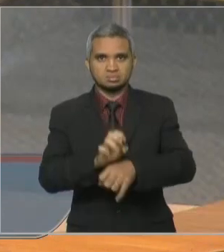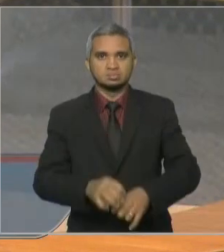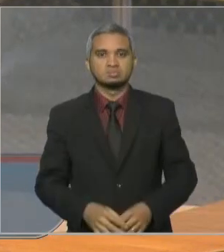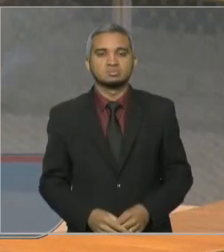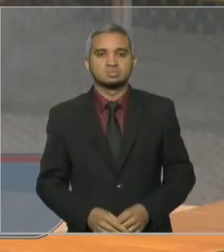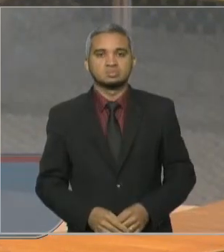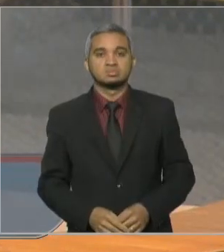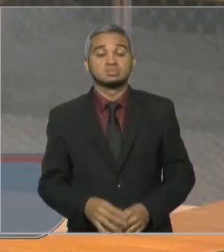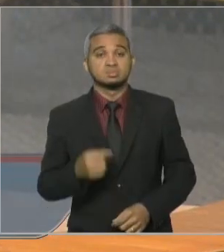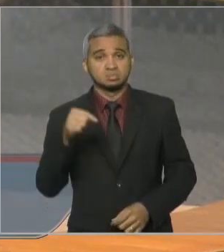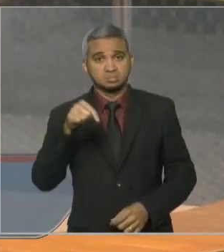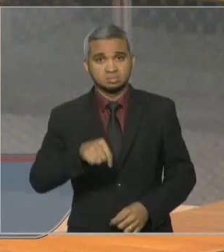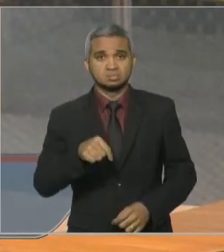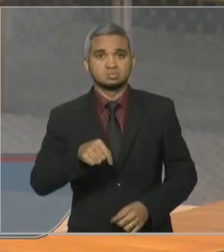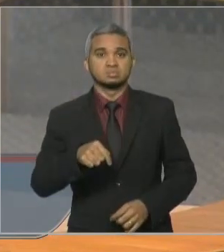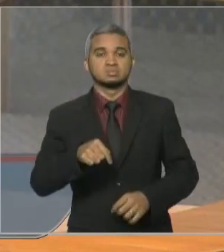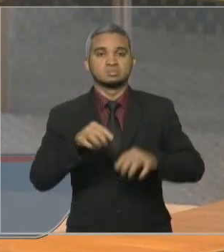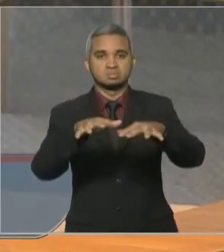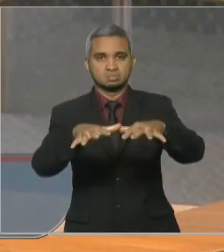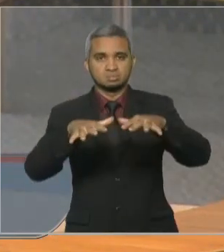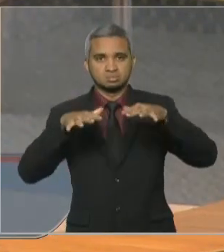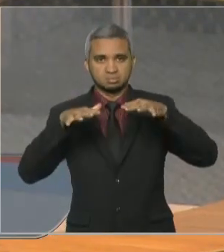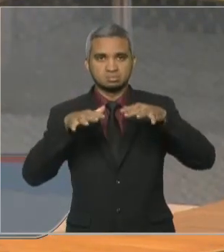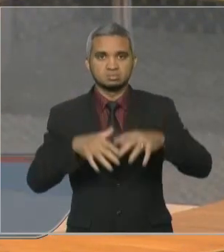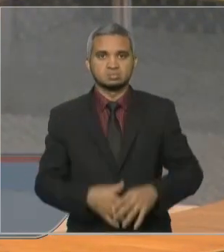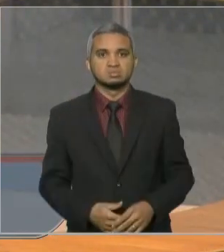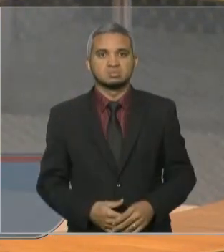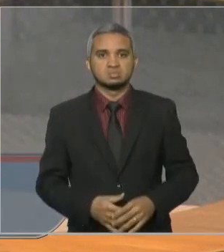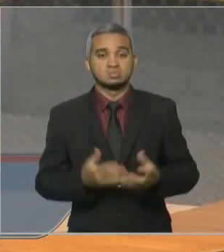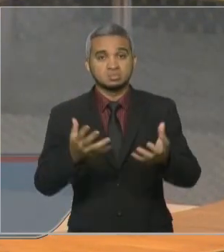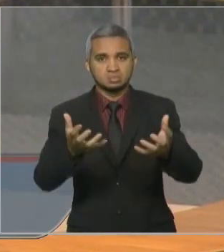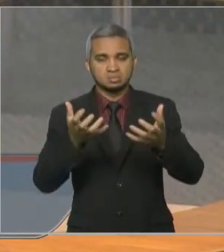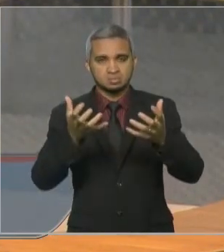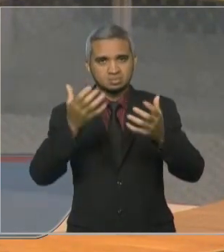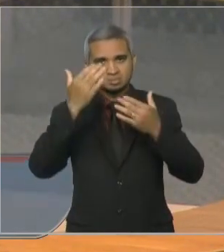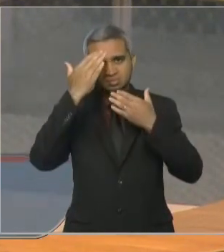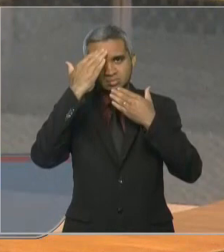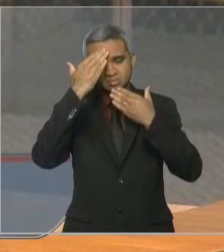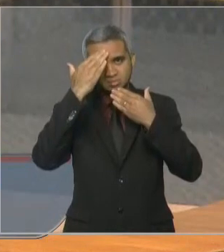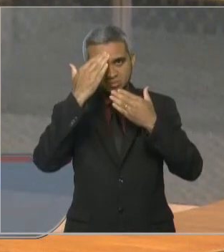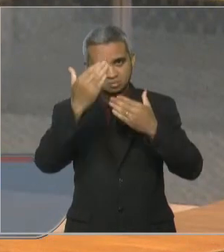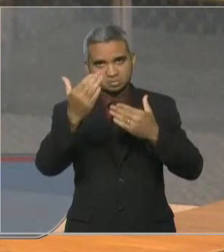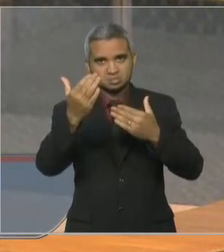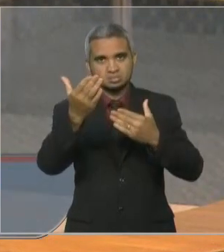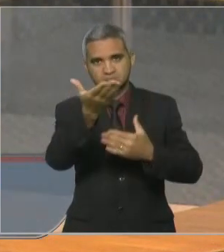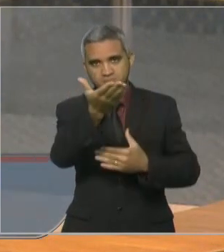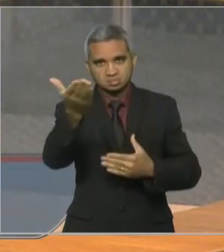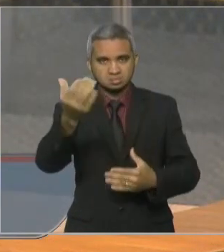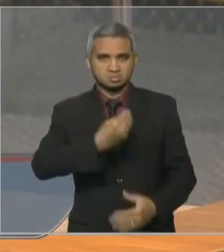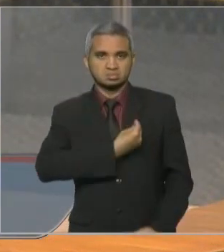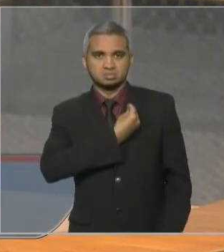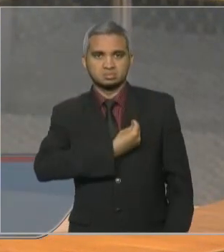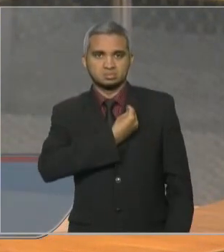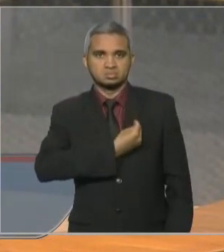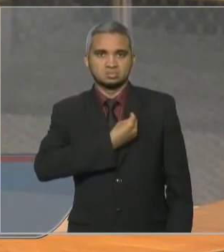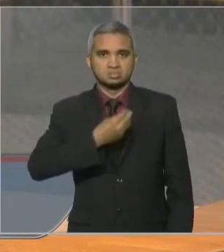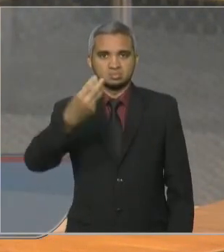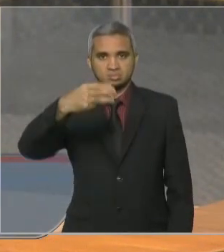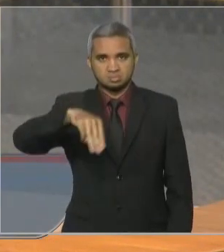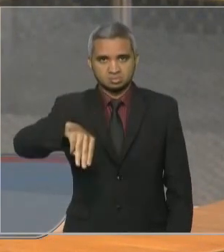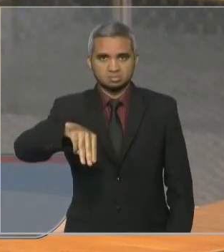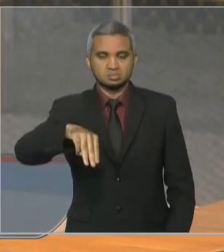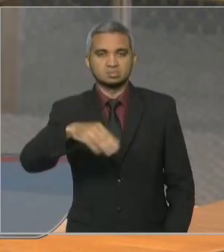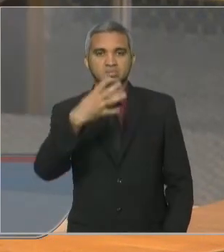na tribuna dessa casa. Quero agradecer aos maranhenses, com mais de meus 40